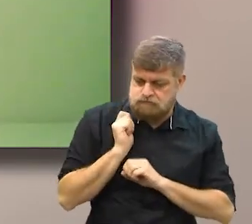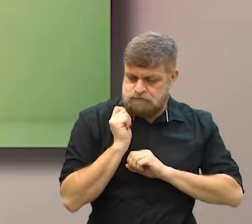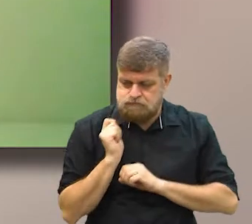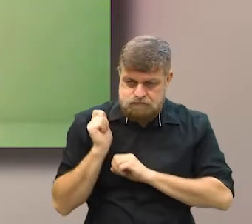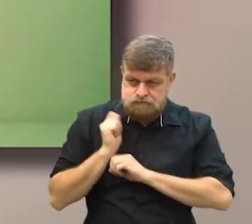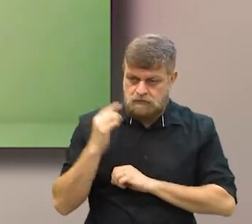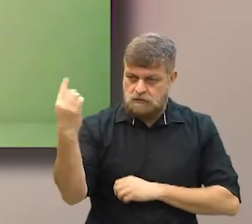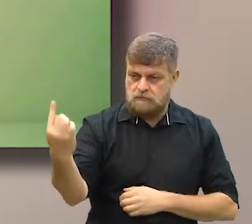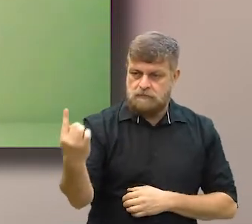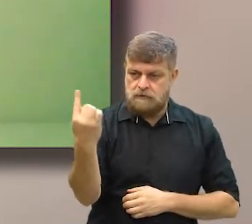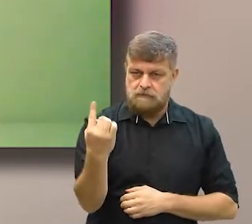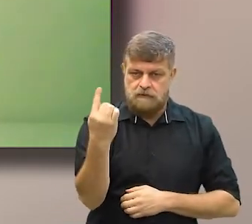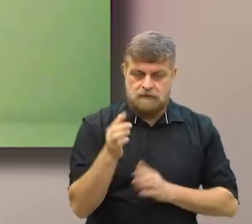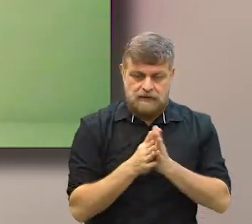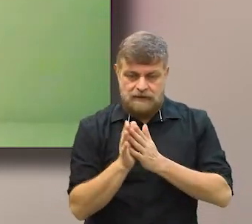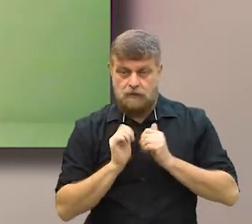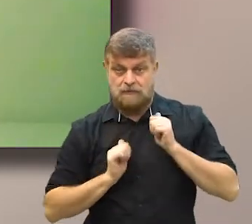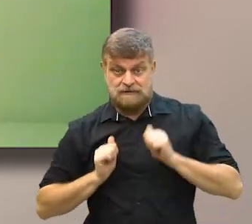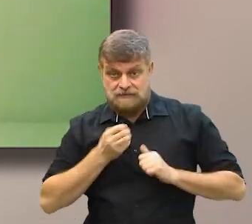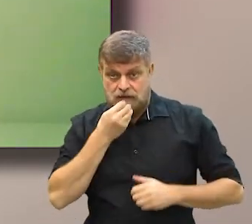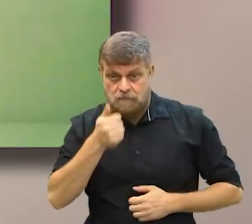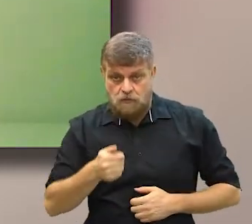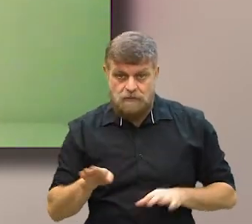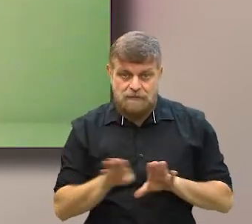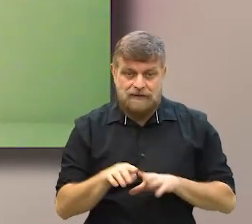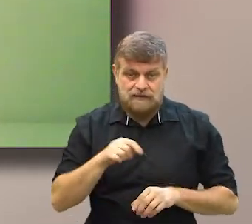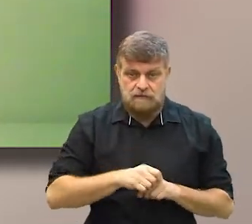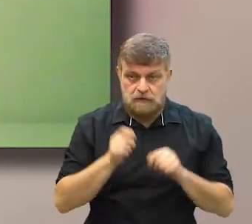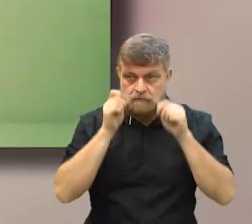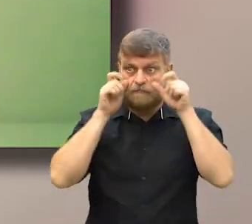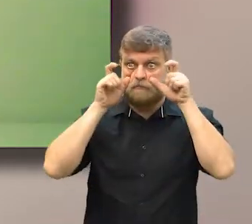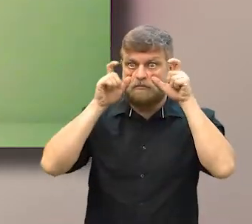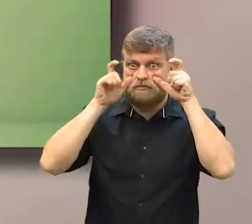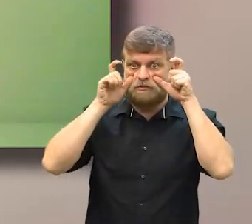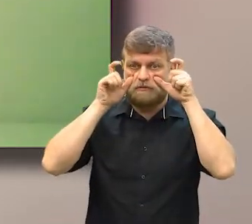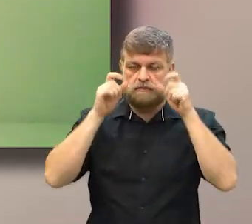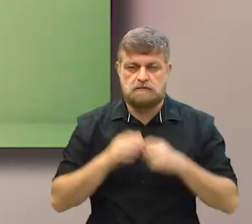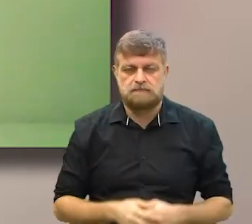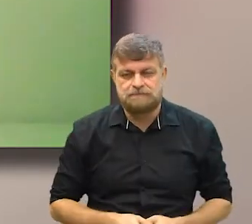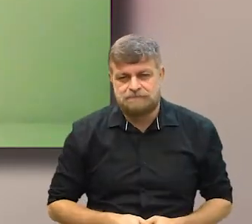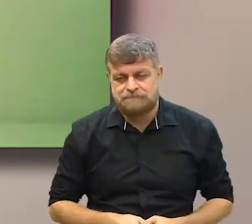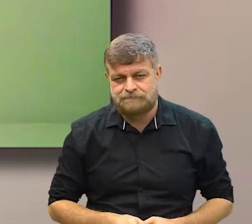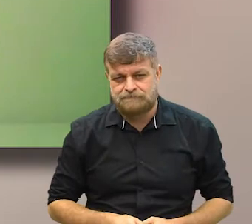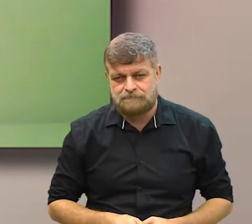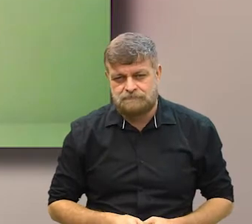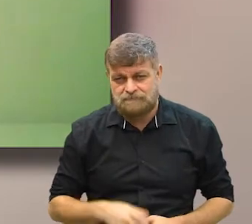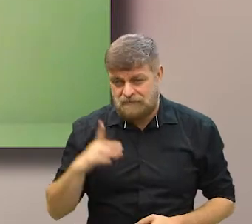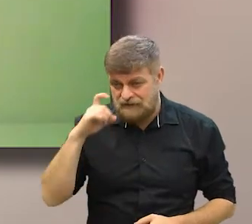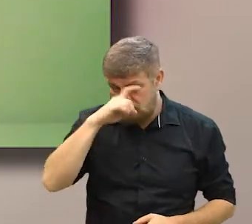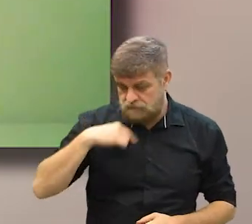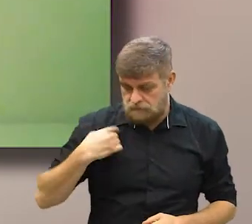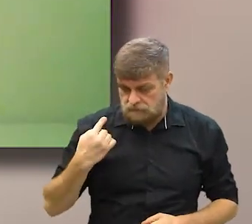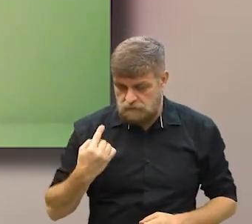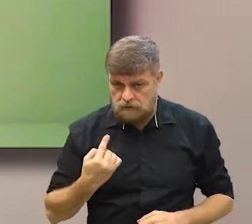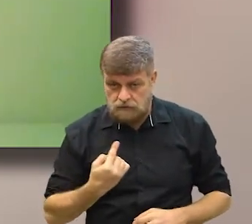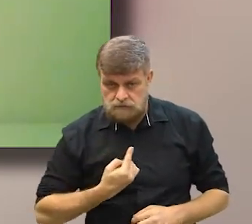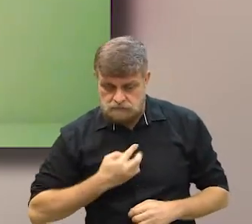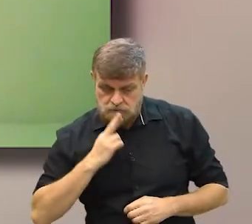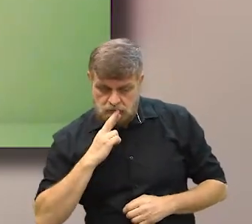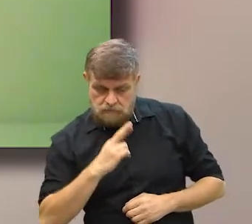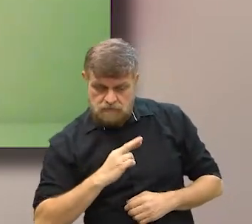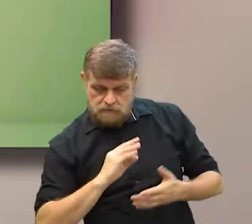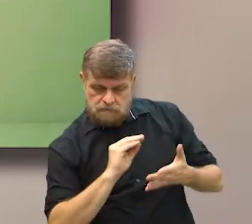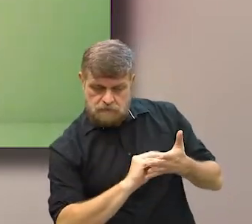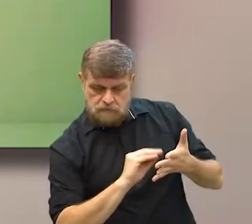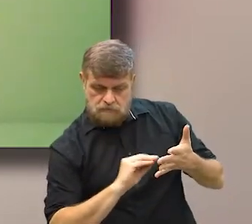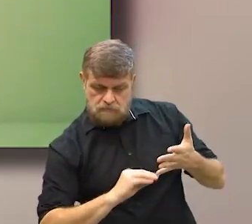Pois é, isso é uma ansiedade também, é uma boa ansiedade. Mas isso também inibe o sono, né? Então, é difícil